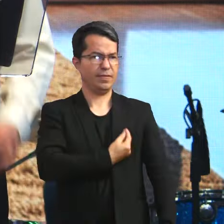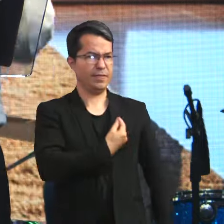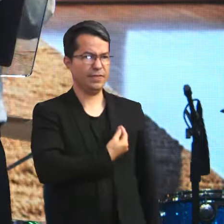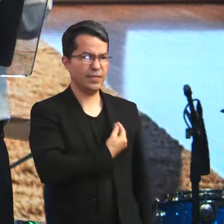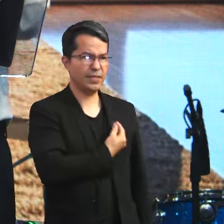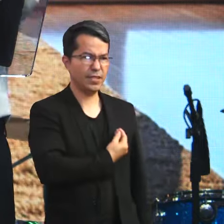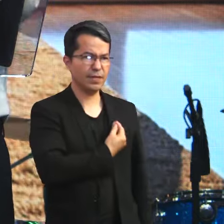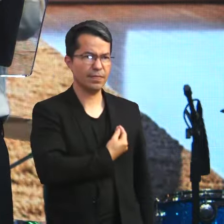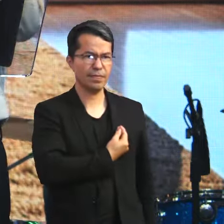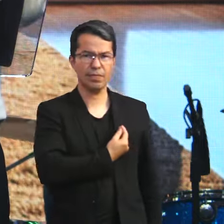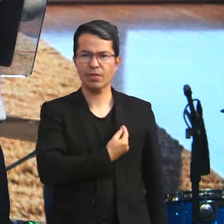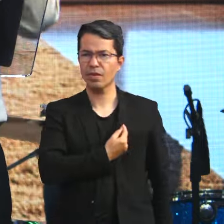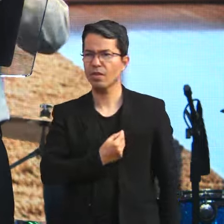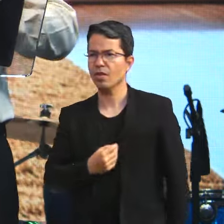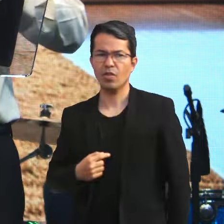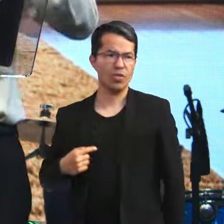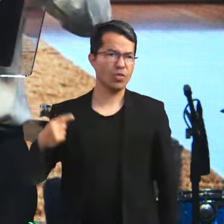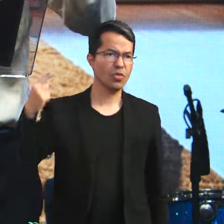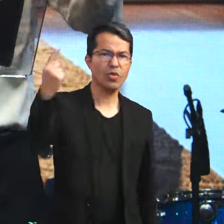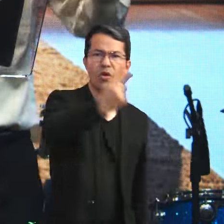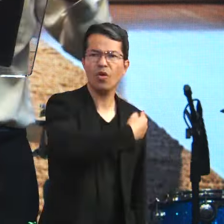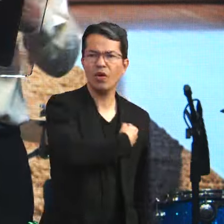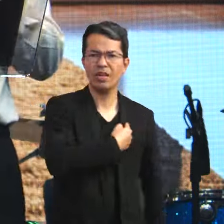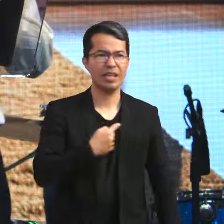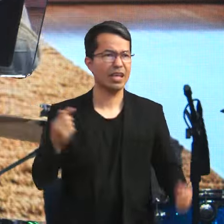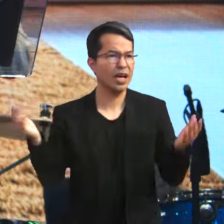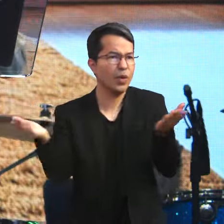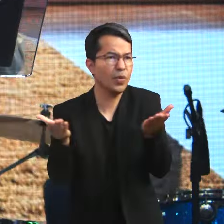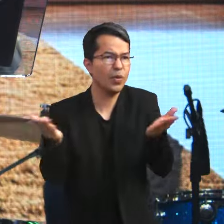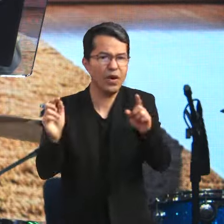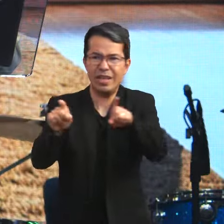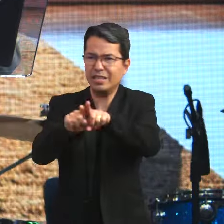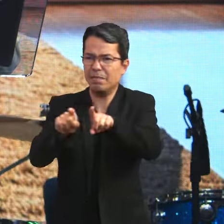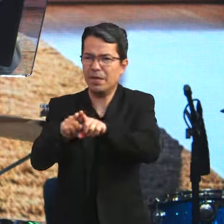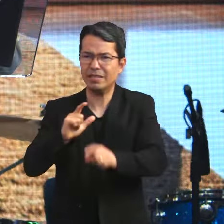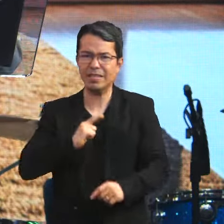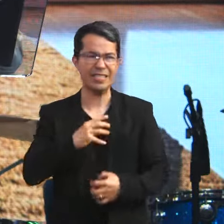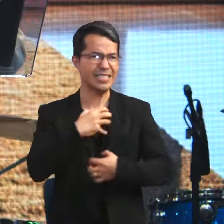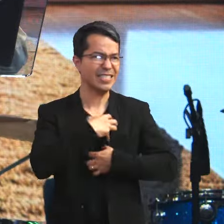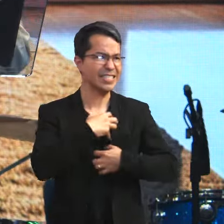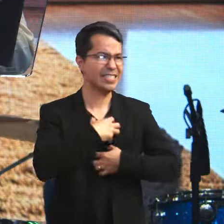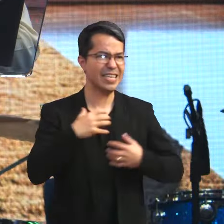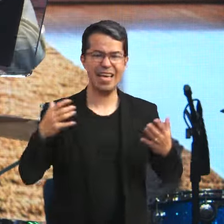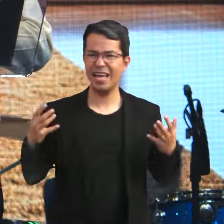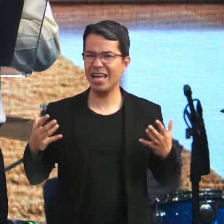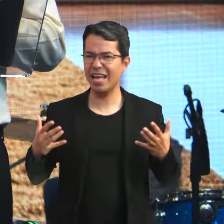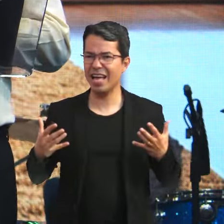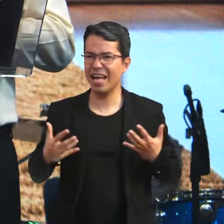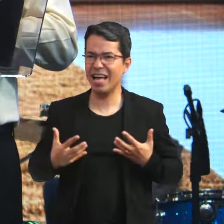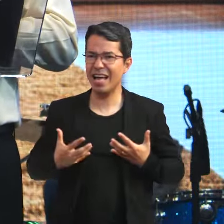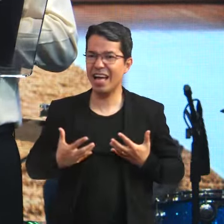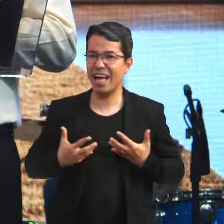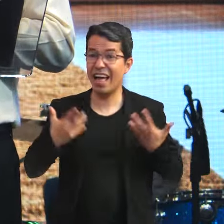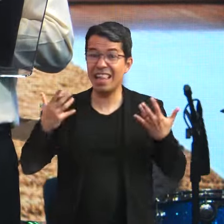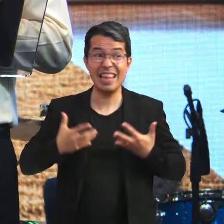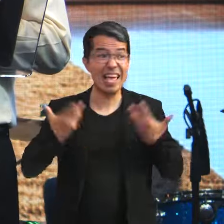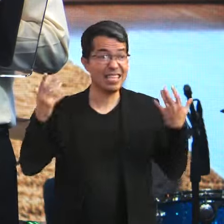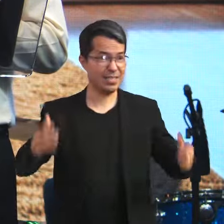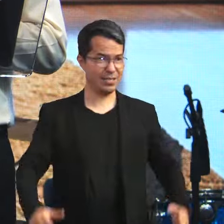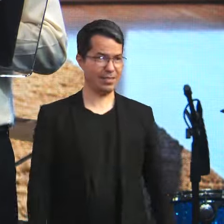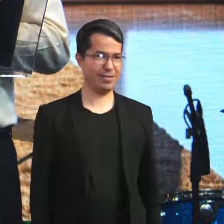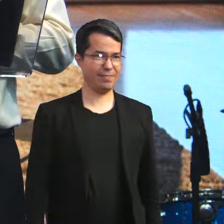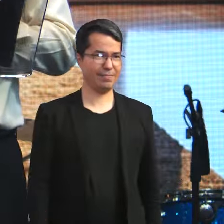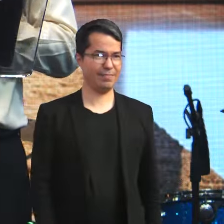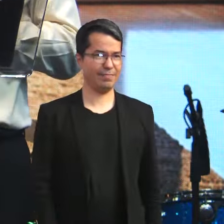vida em logos então onde nós CONSEG ter